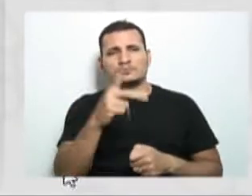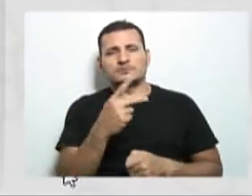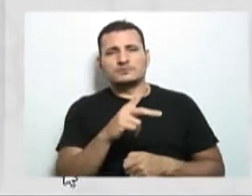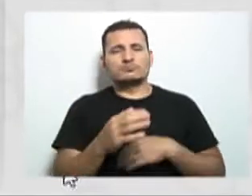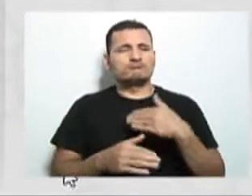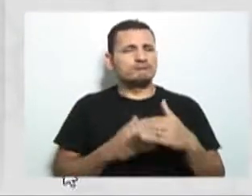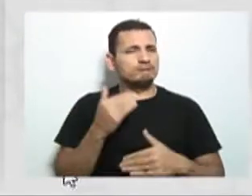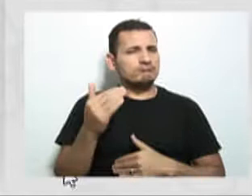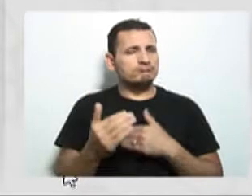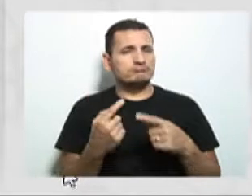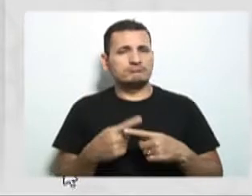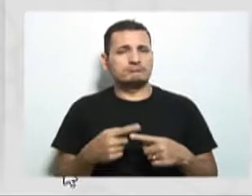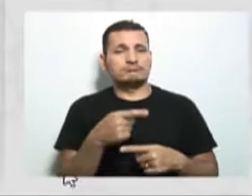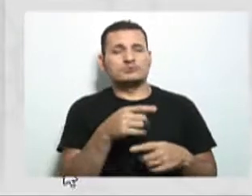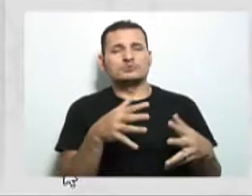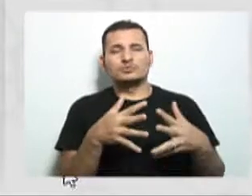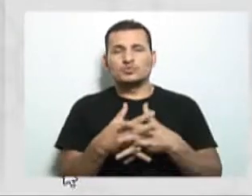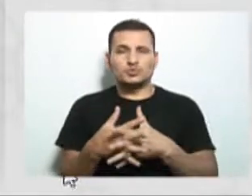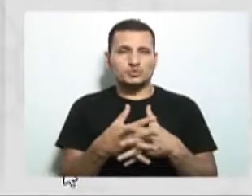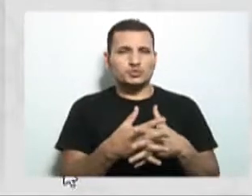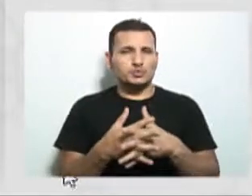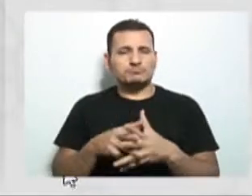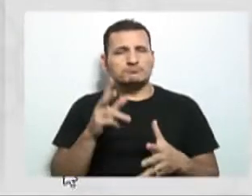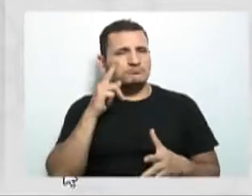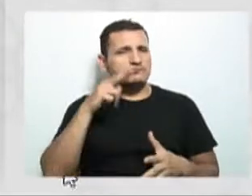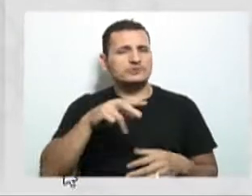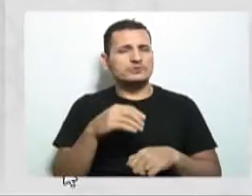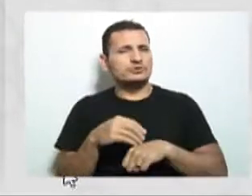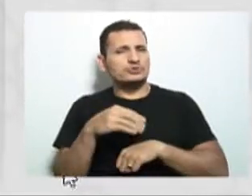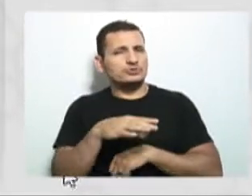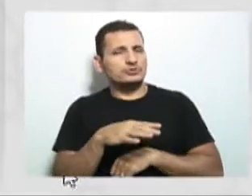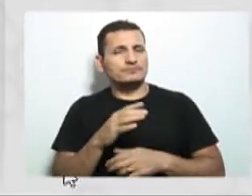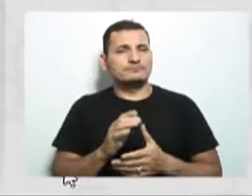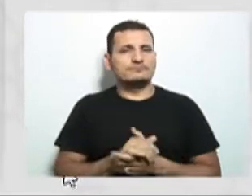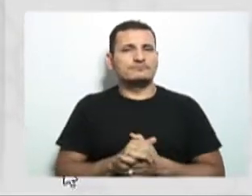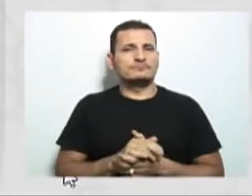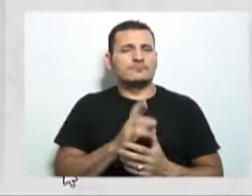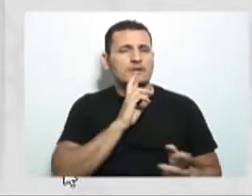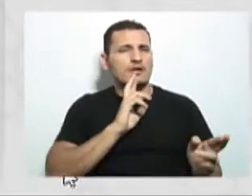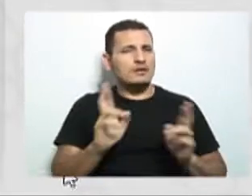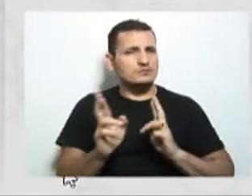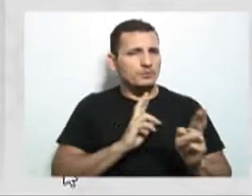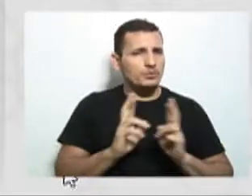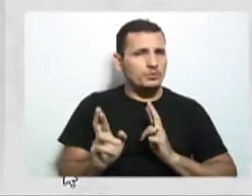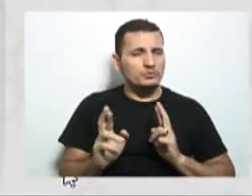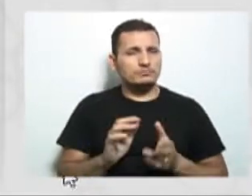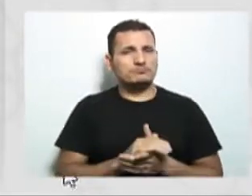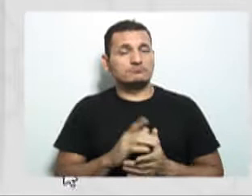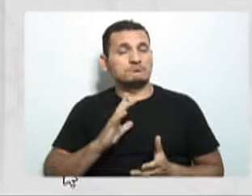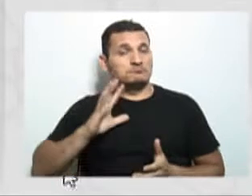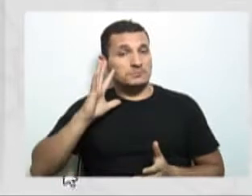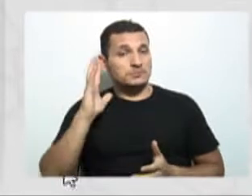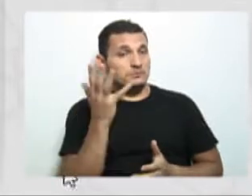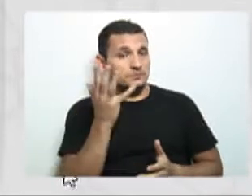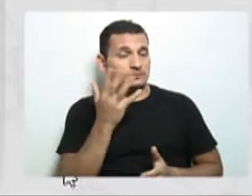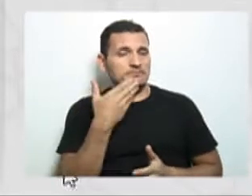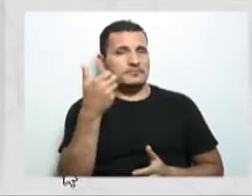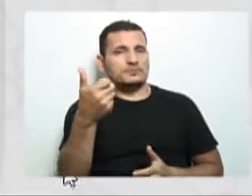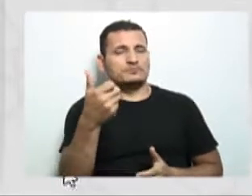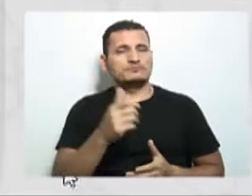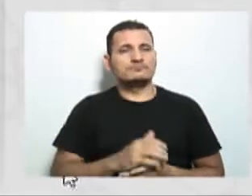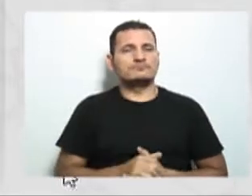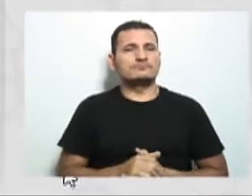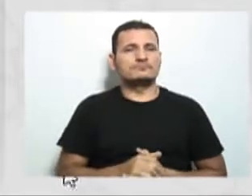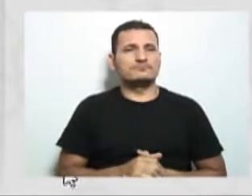através desse conflito nós vamos ver dicas, não é? Nós vamos ver feedbacks, nós vamos ter soluções mais aprimoradas,